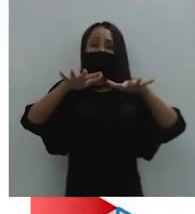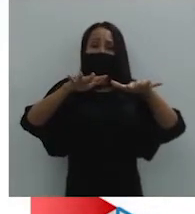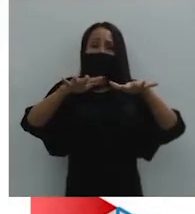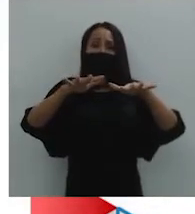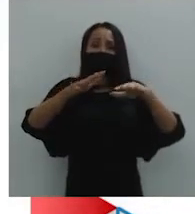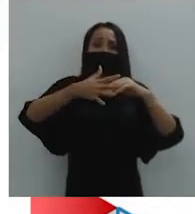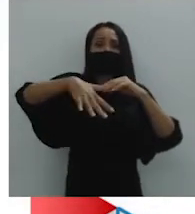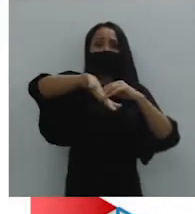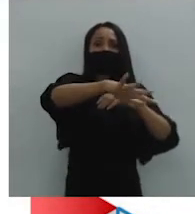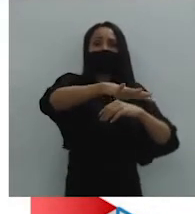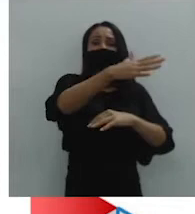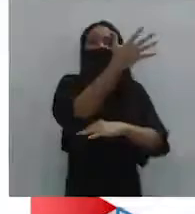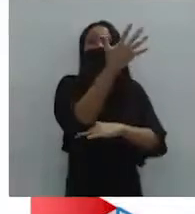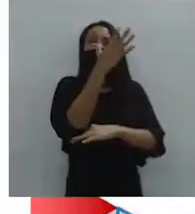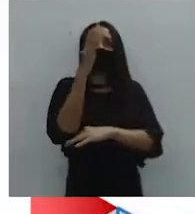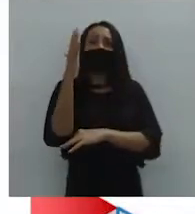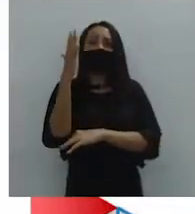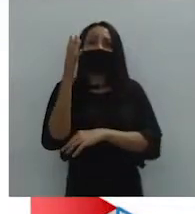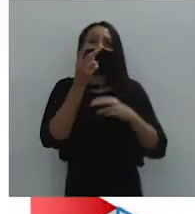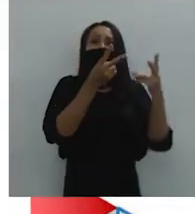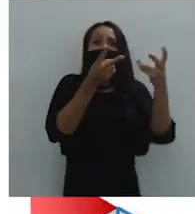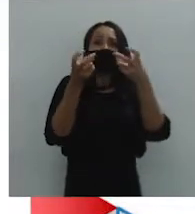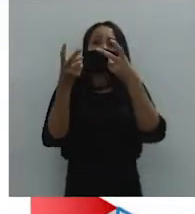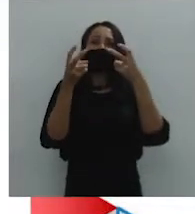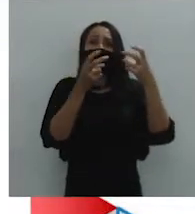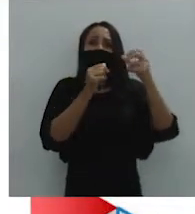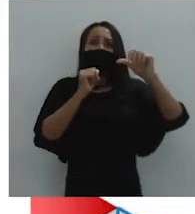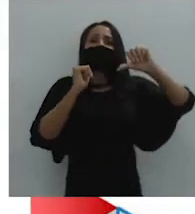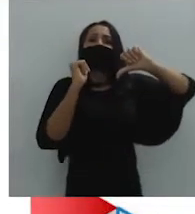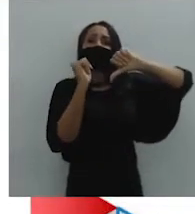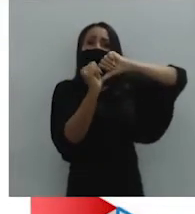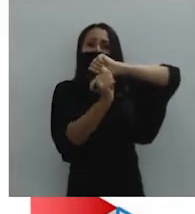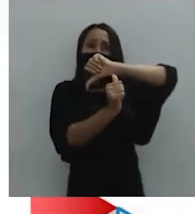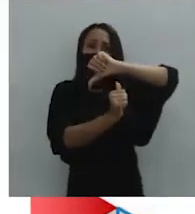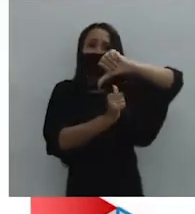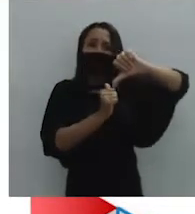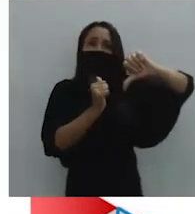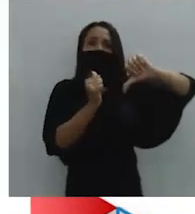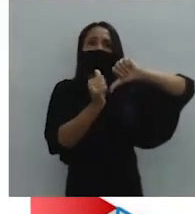nas paisagens, podemos perceber que elas mudam